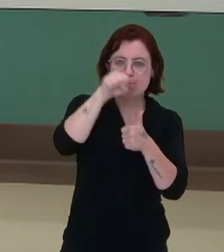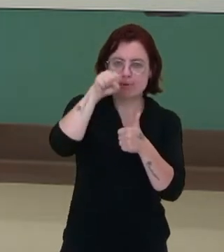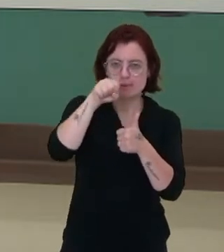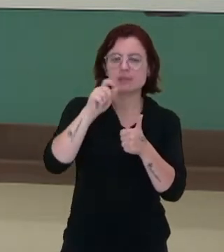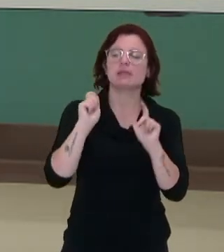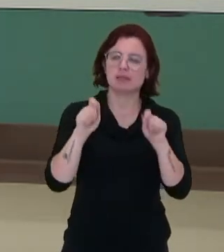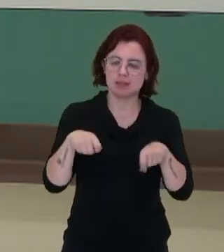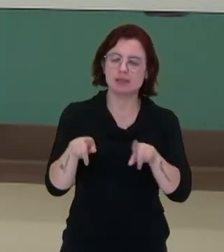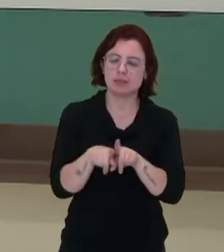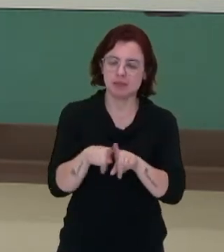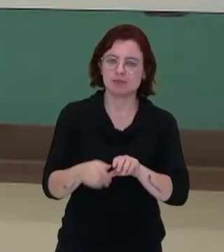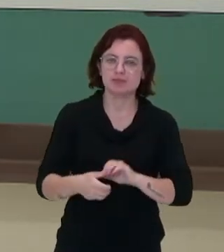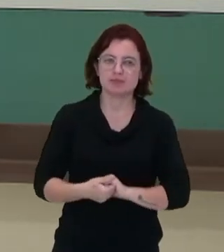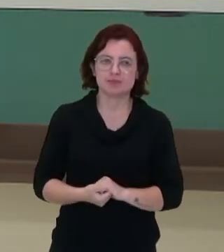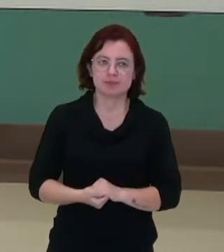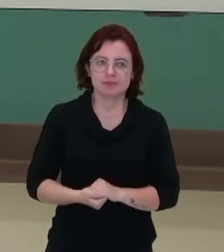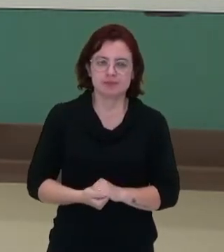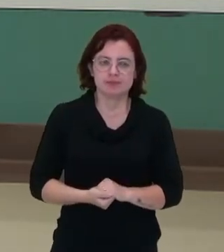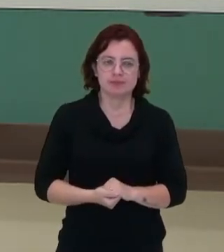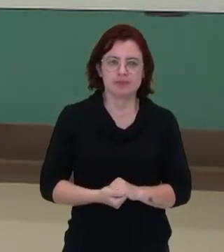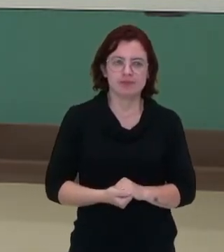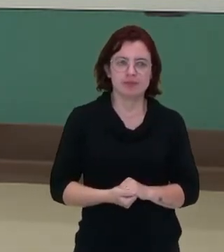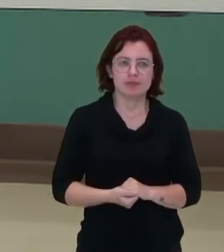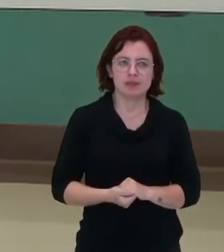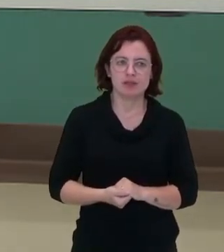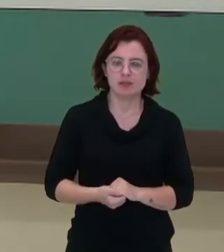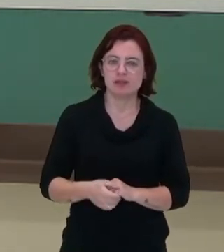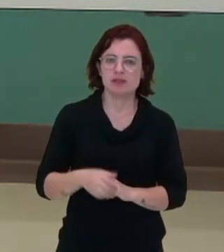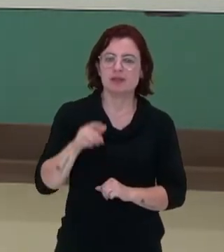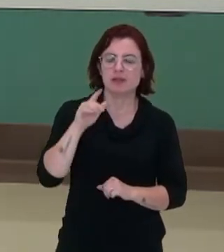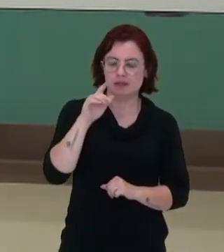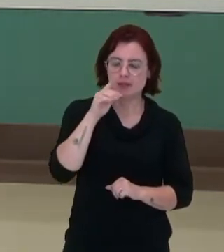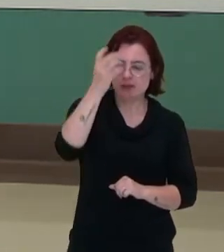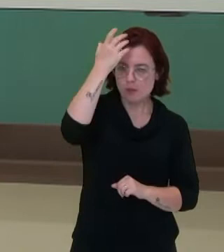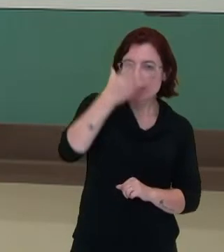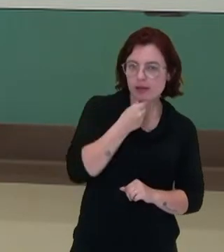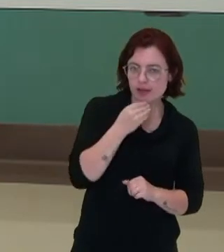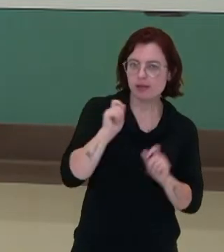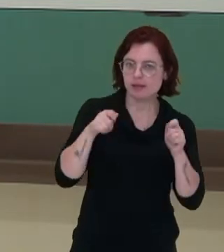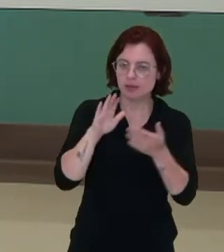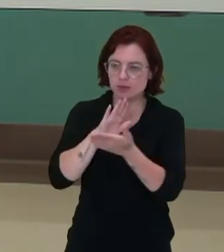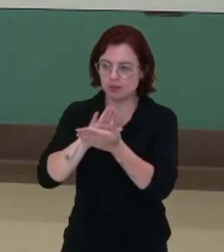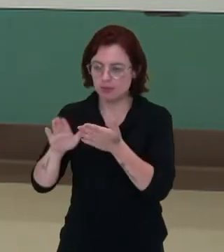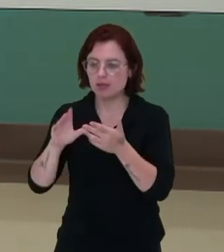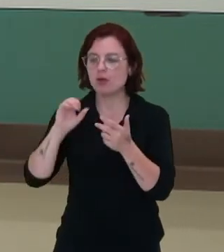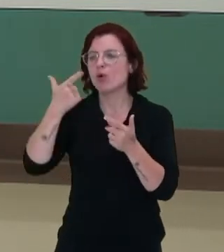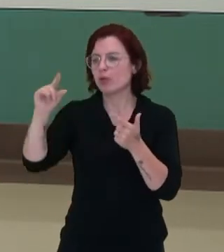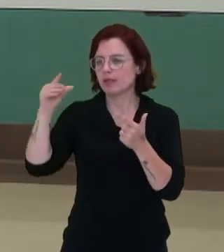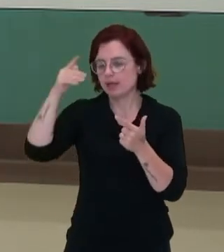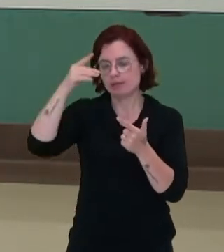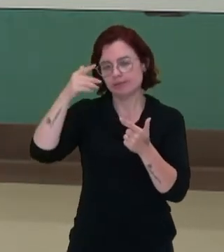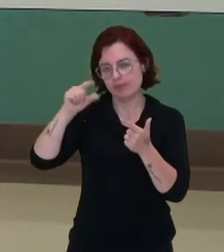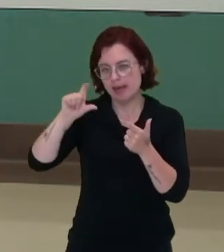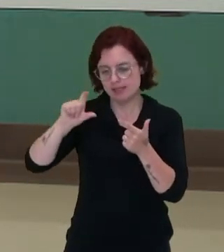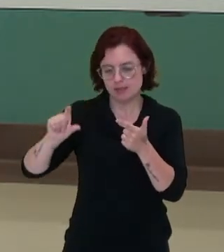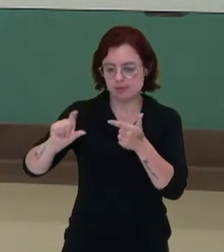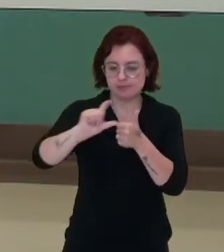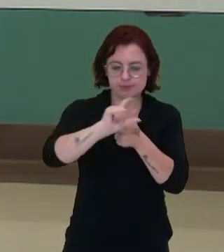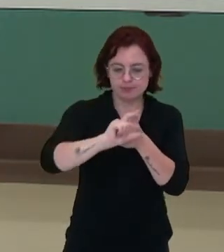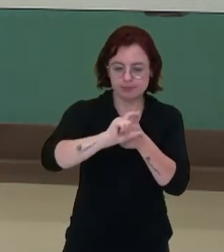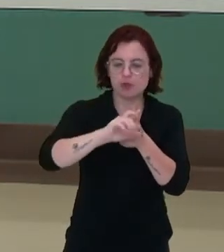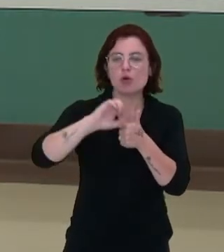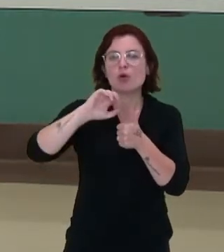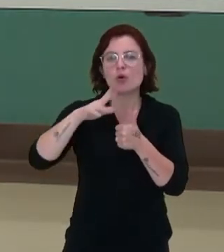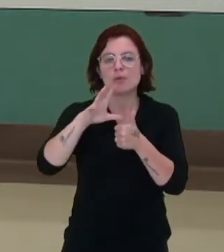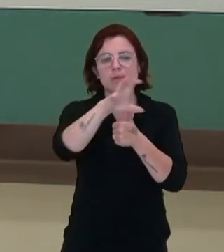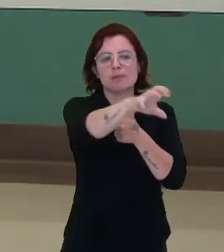atacando. Então, o que o rei pode fazer? Fuga, cobrir ou capturar a peça que está